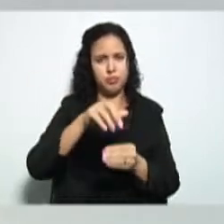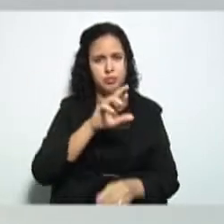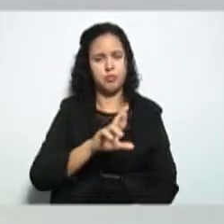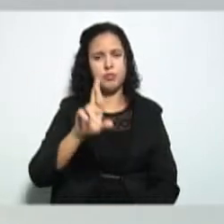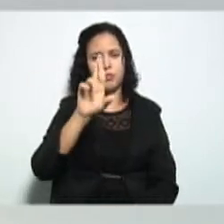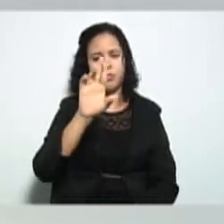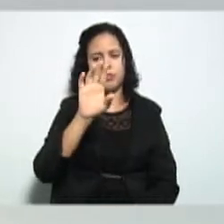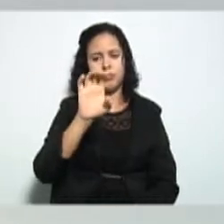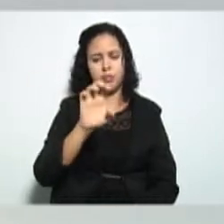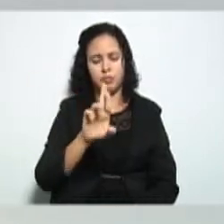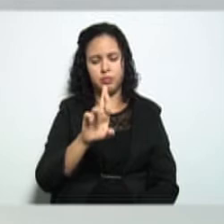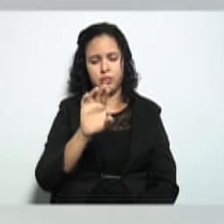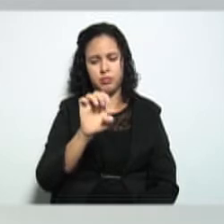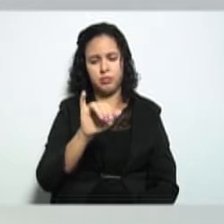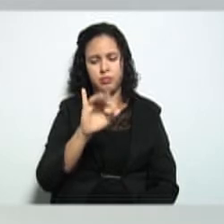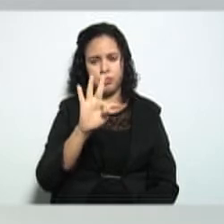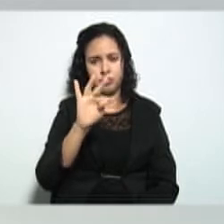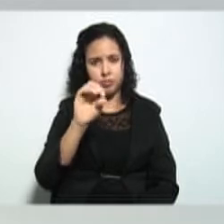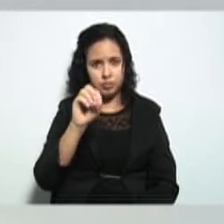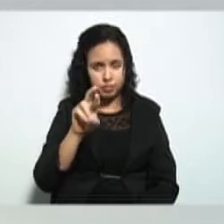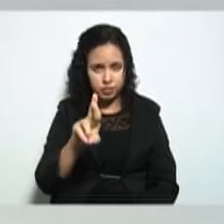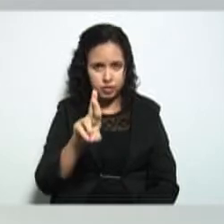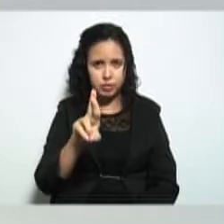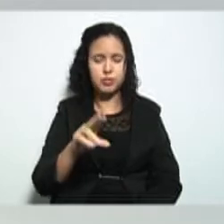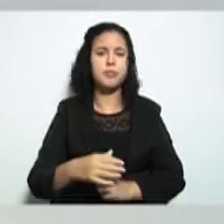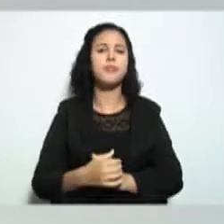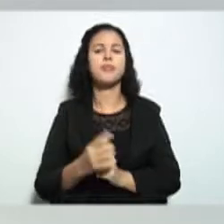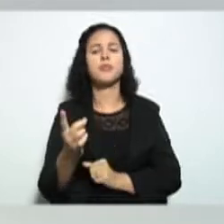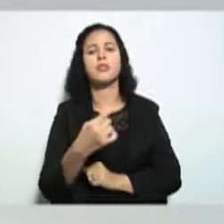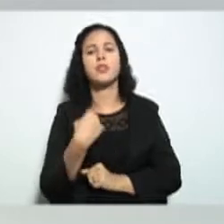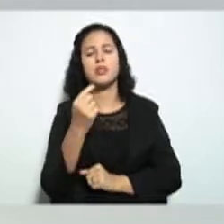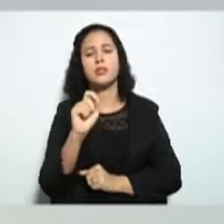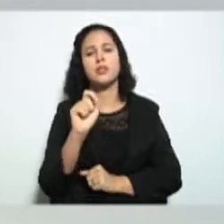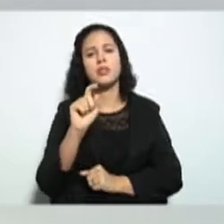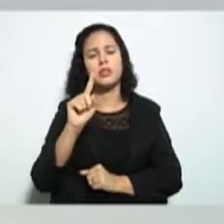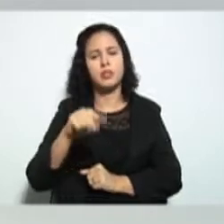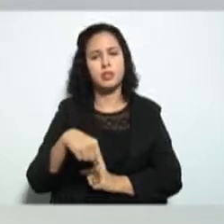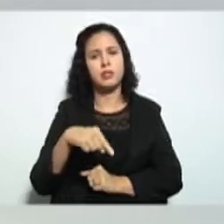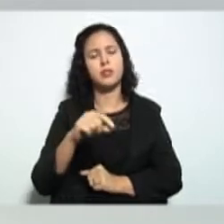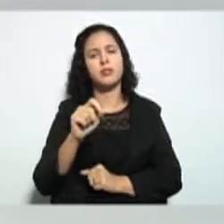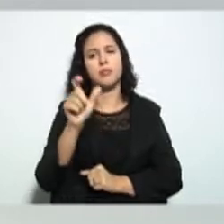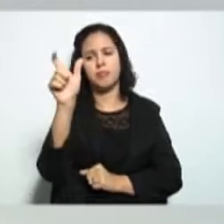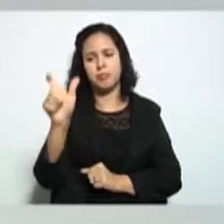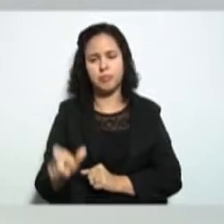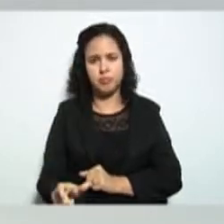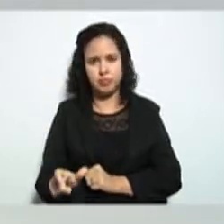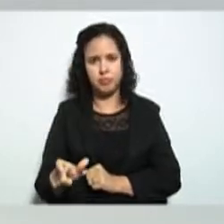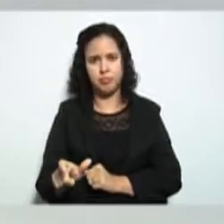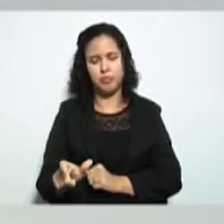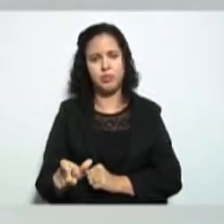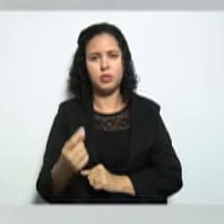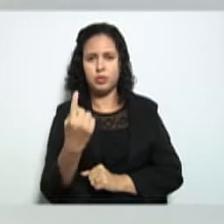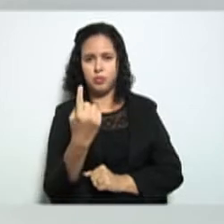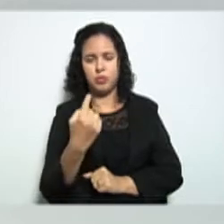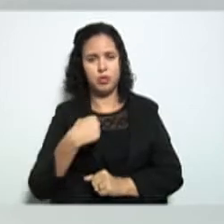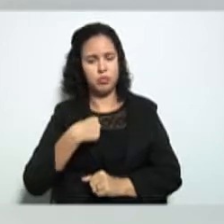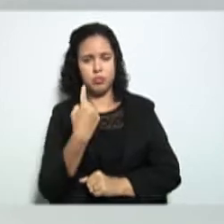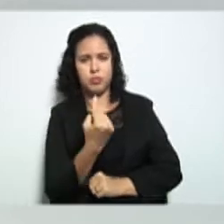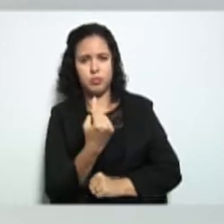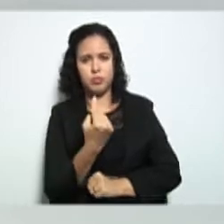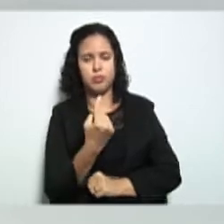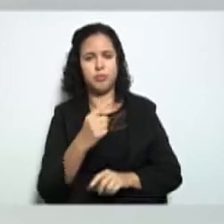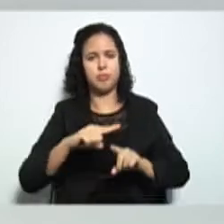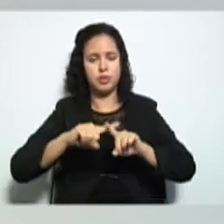gestão do nosso Instituto Federal. Nós somos candidatos, na verdade uma candidatura única, mas